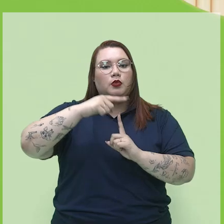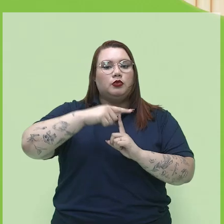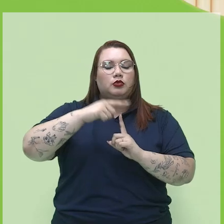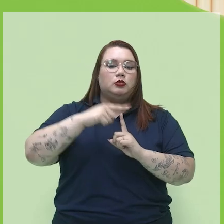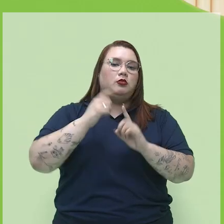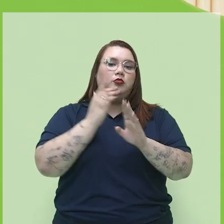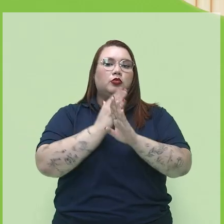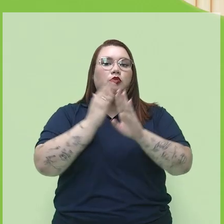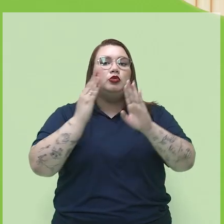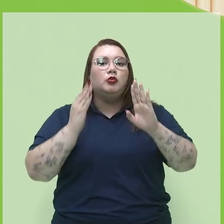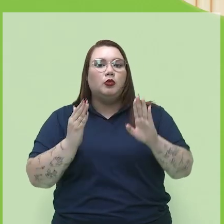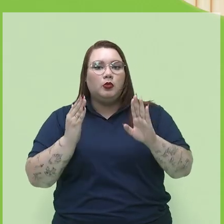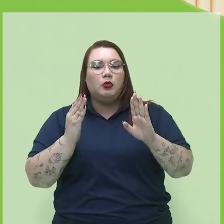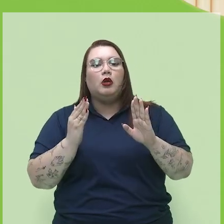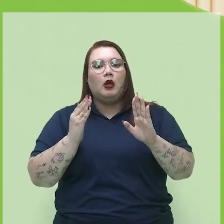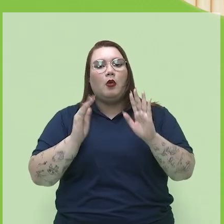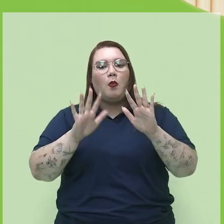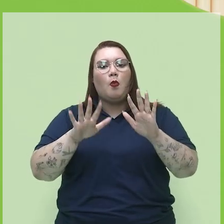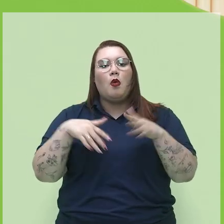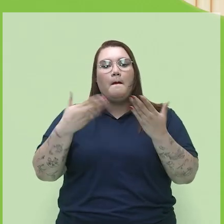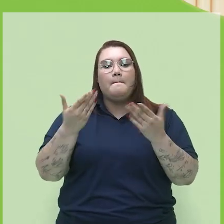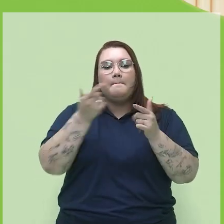né? Encontrar essas